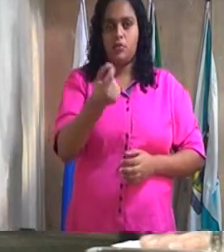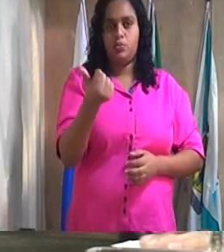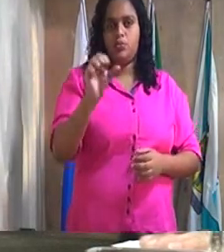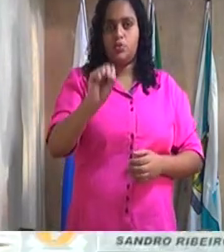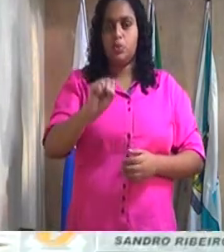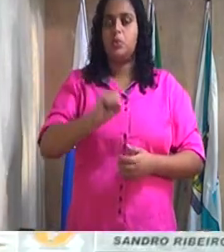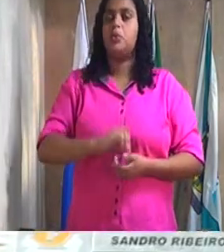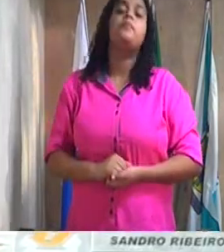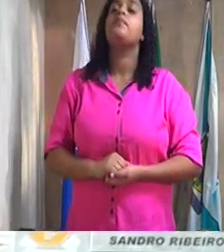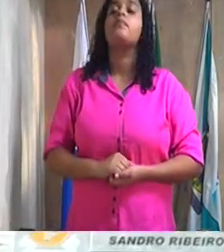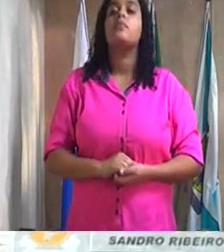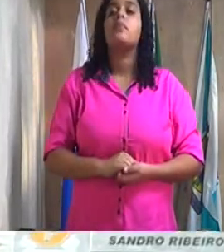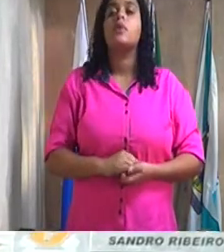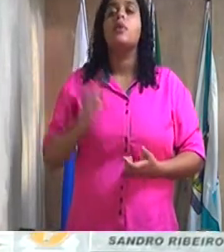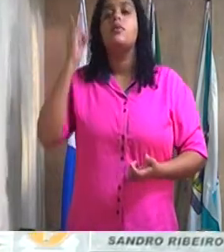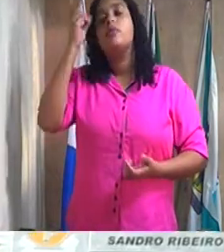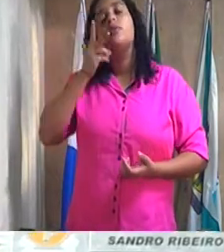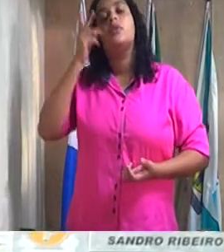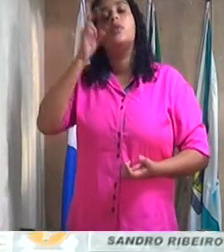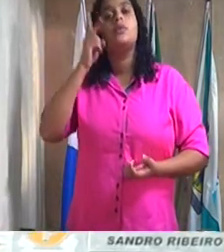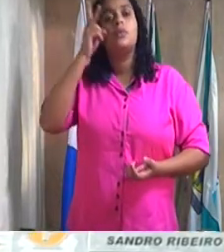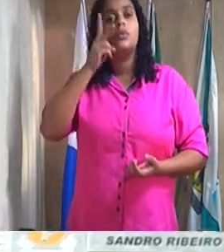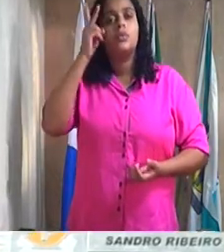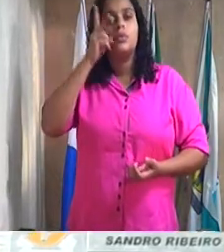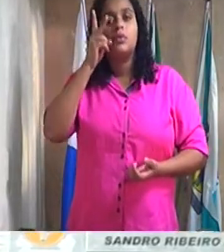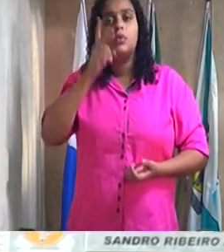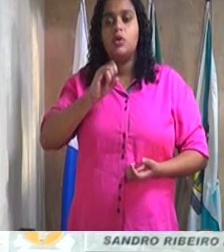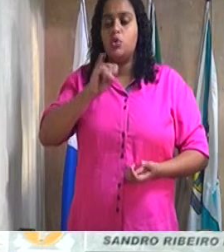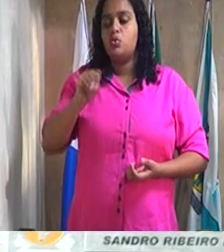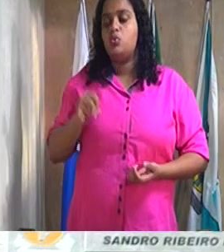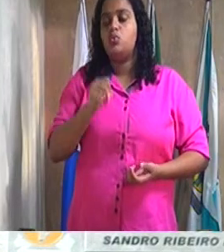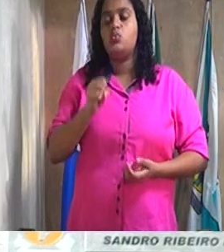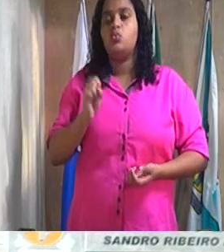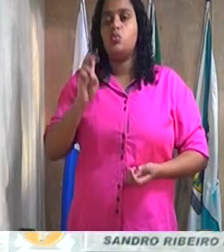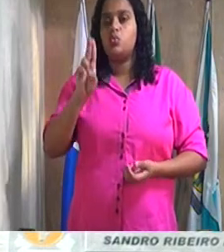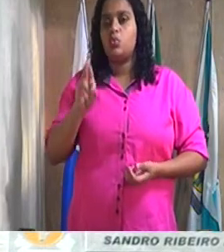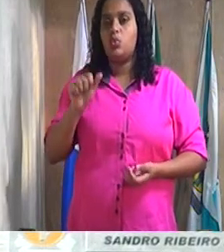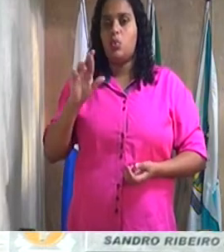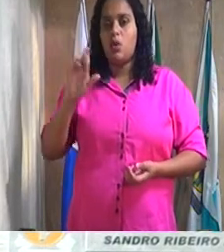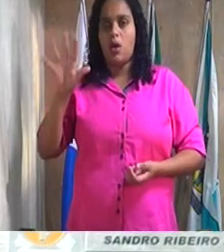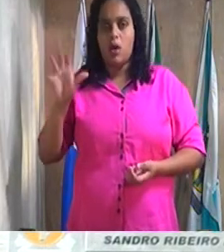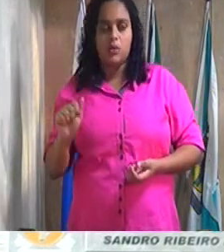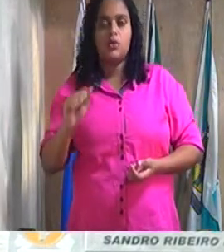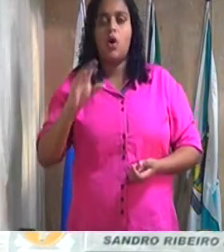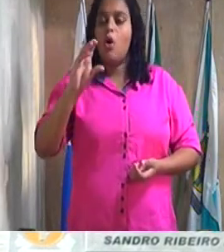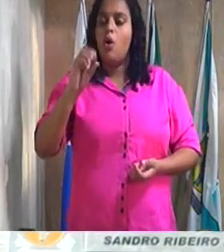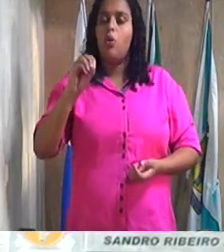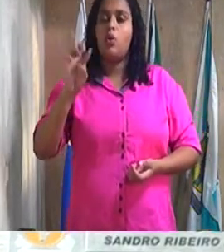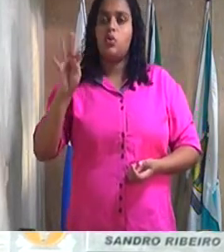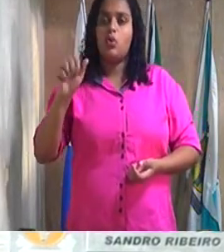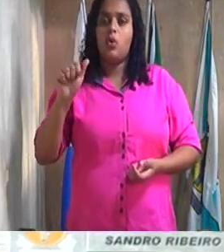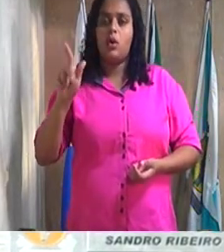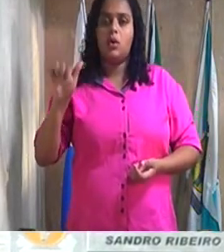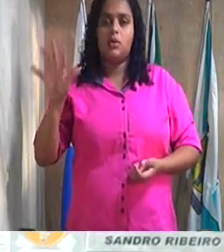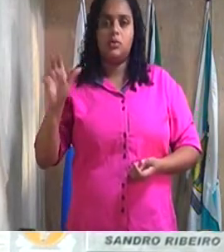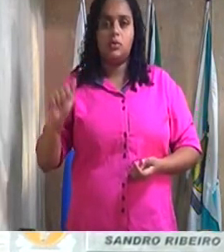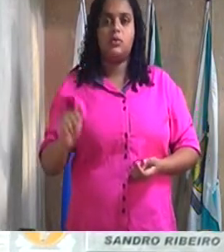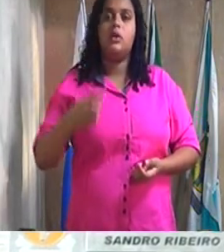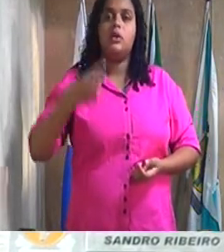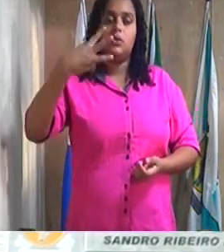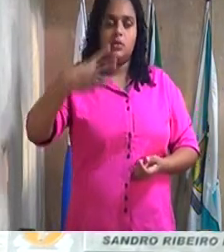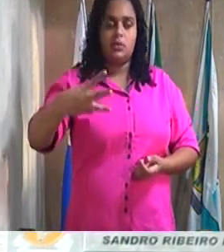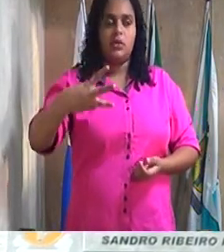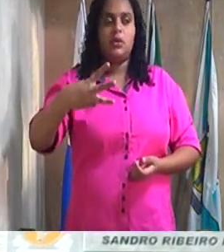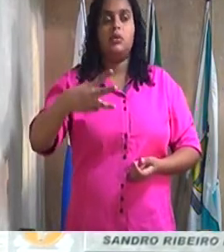069/2018. Do excelentíssimo senhor vereador Júnior Reis, outorgando ao ilustríssimo senhor terceiro sargento